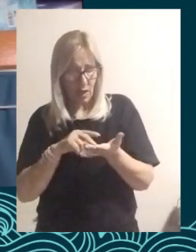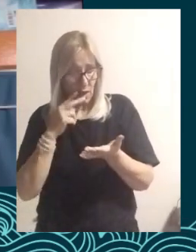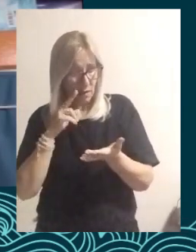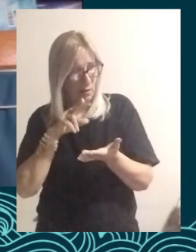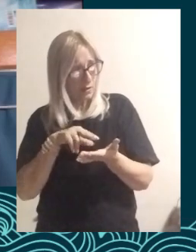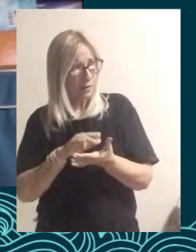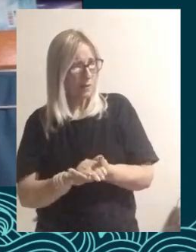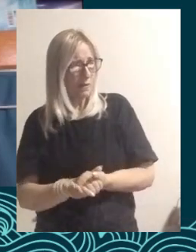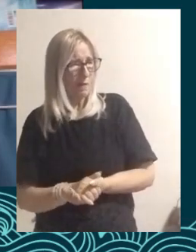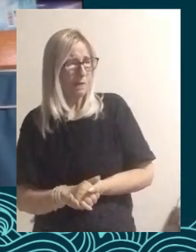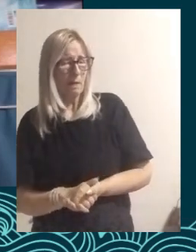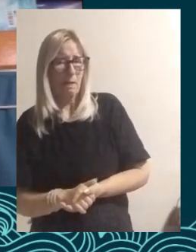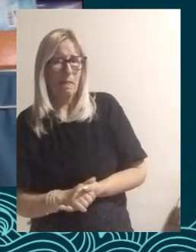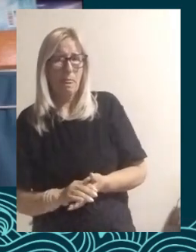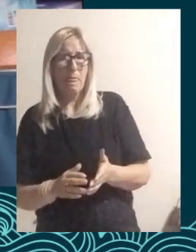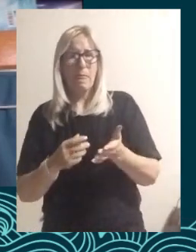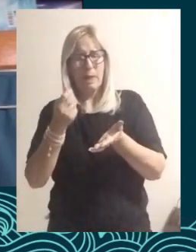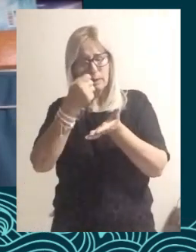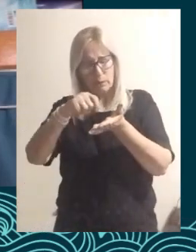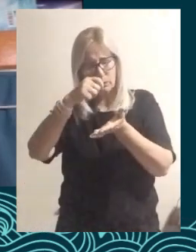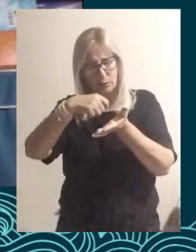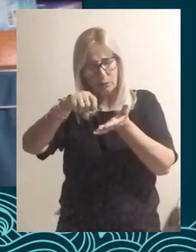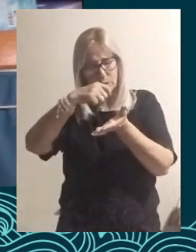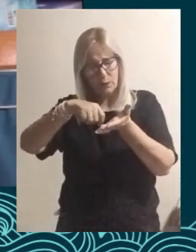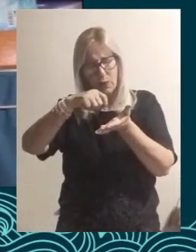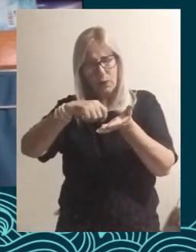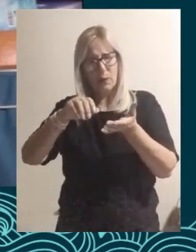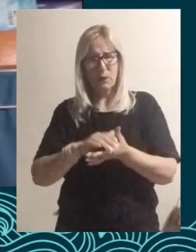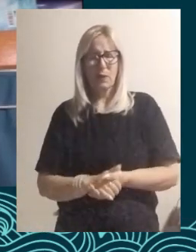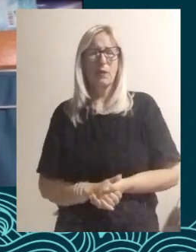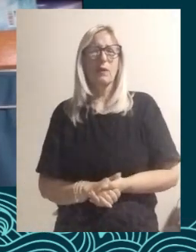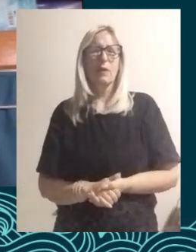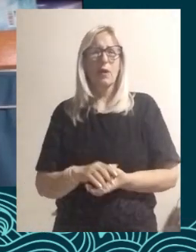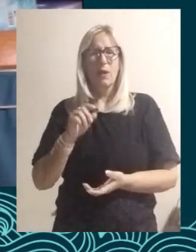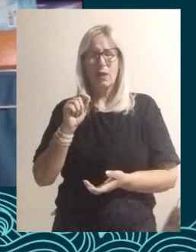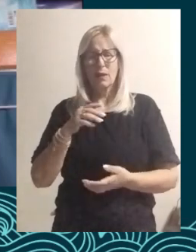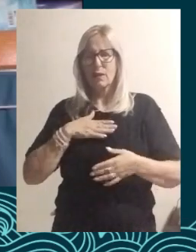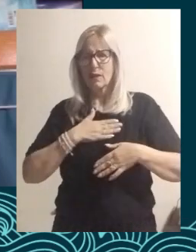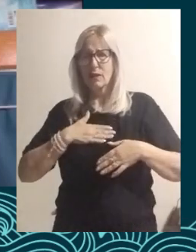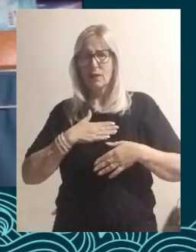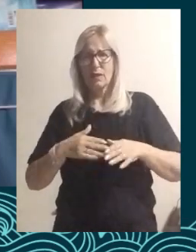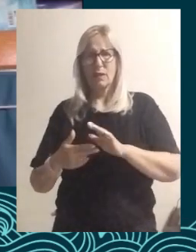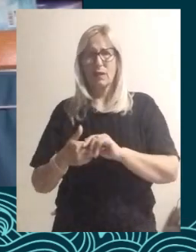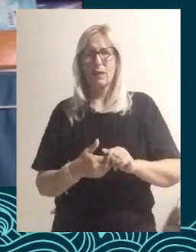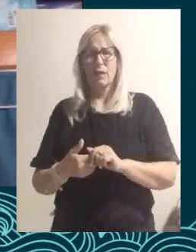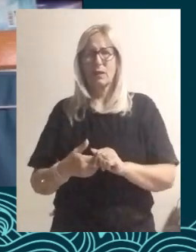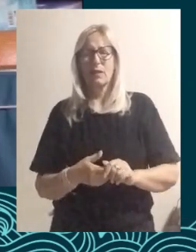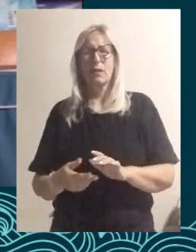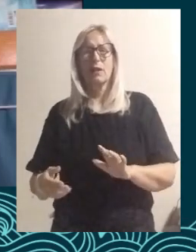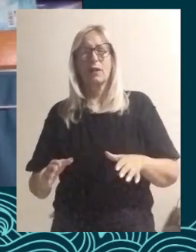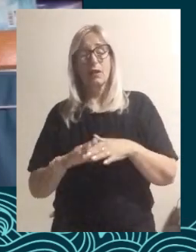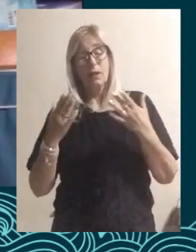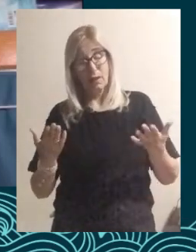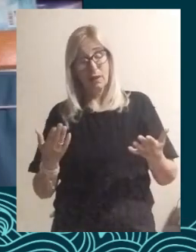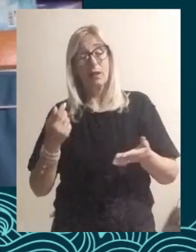conversando com os amigos mais próximos, eu tinha também uma forma de diário escrita ao longo do tempo. Então, para quem não gosta